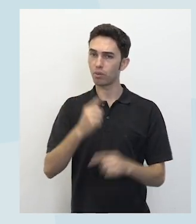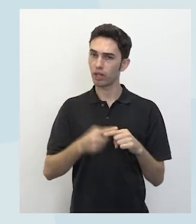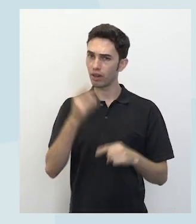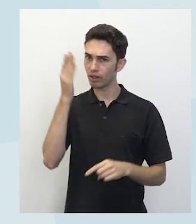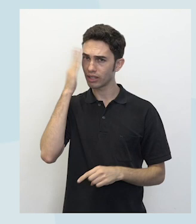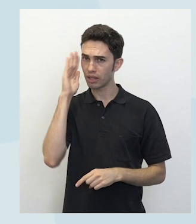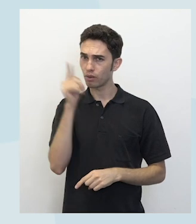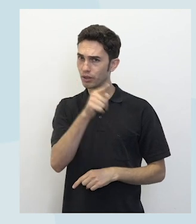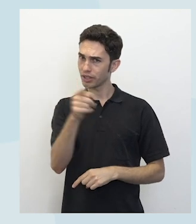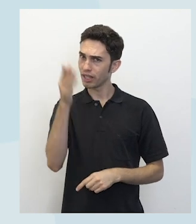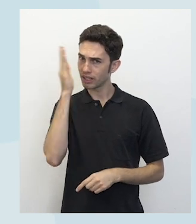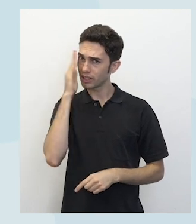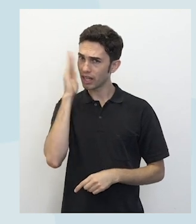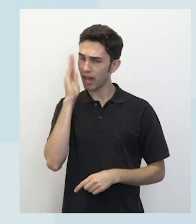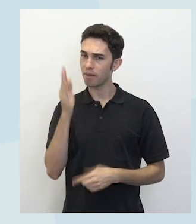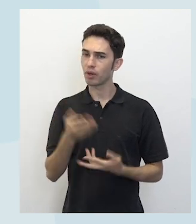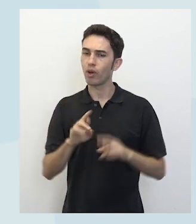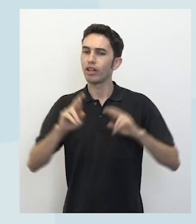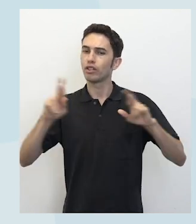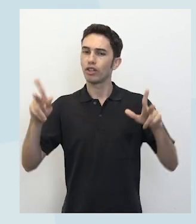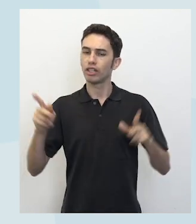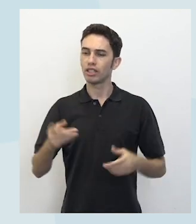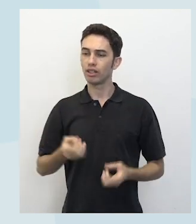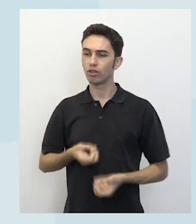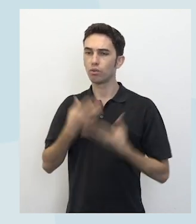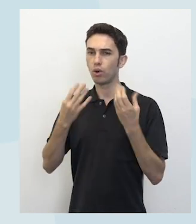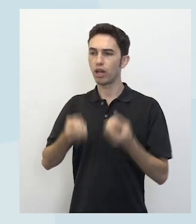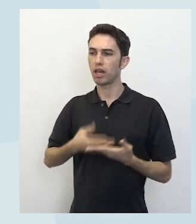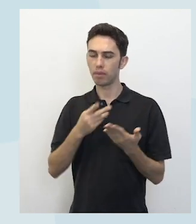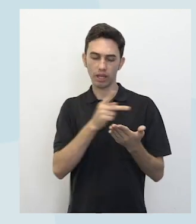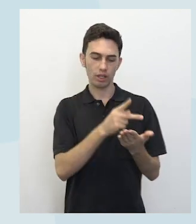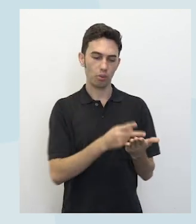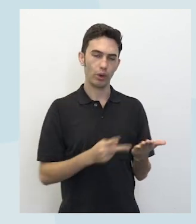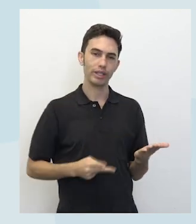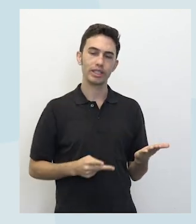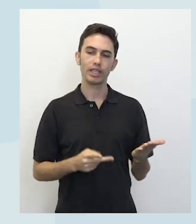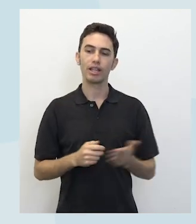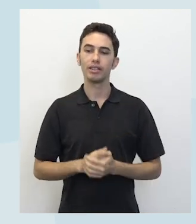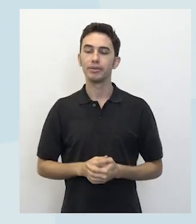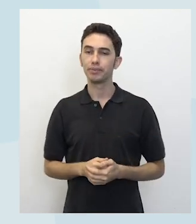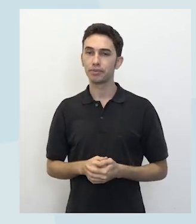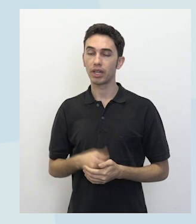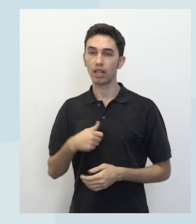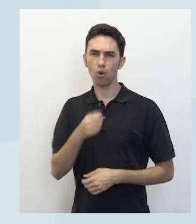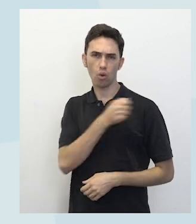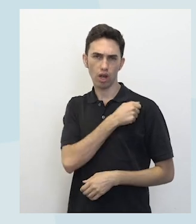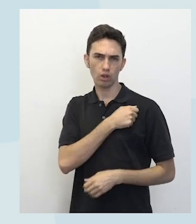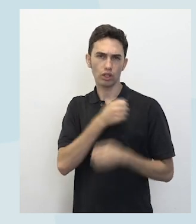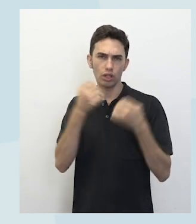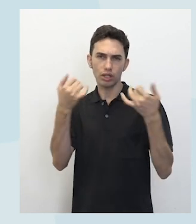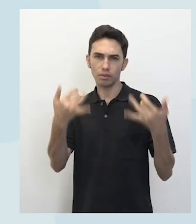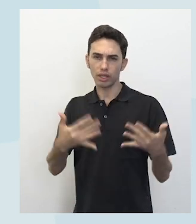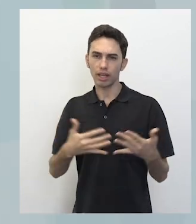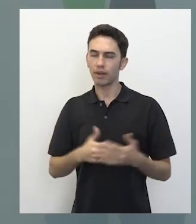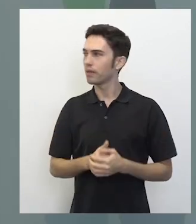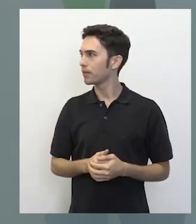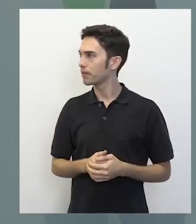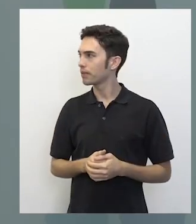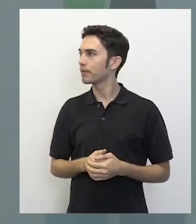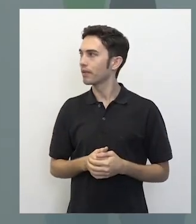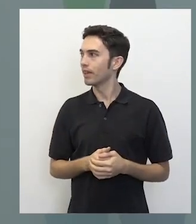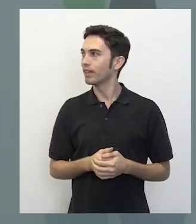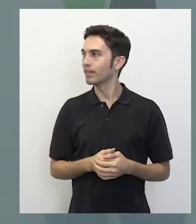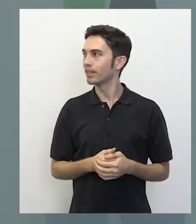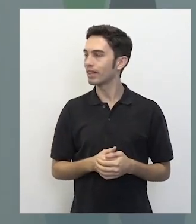é a diferença de poema para poesia. Então, um aluno chegou a falar que o poema está em todo